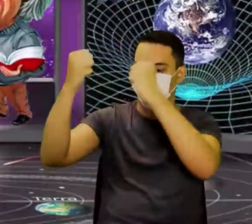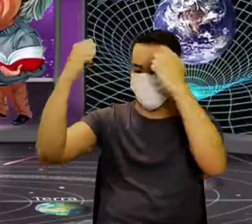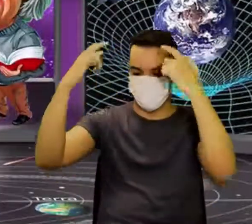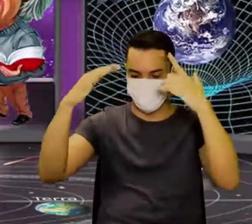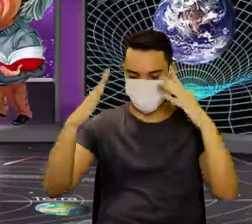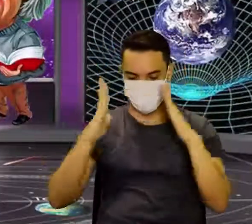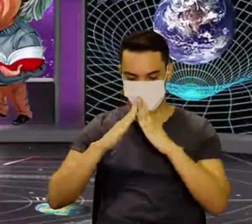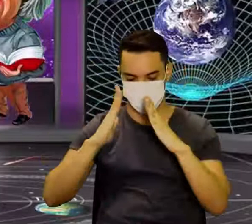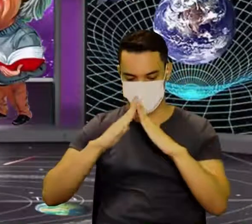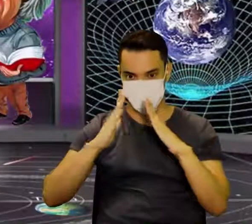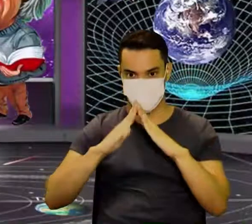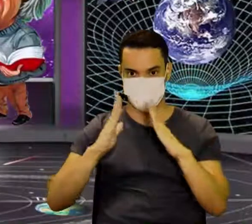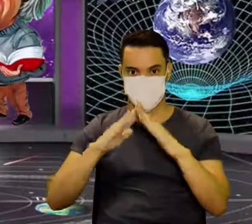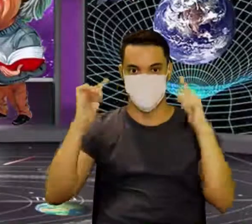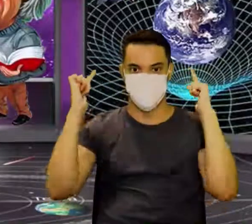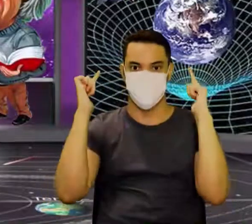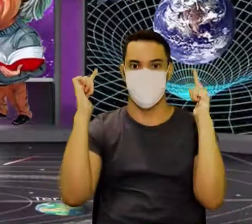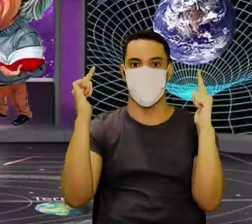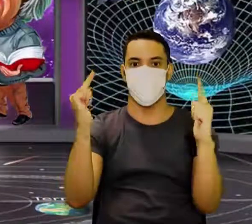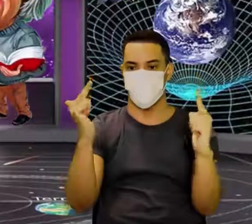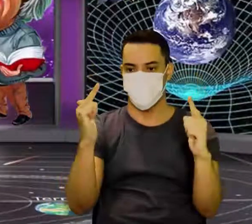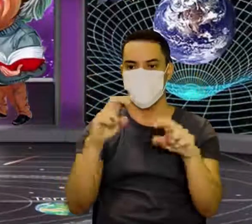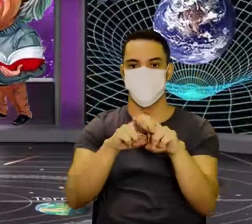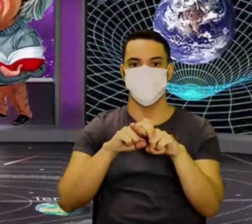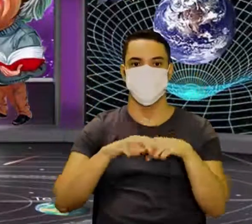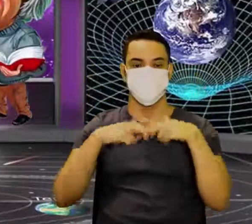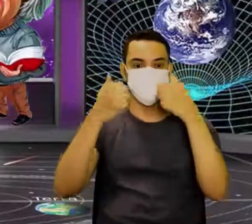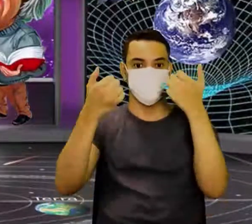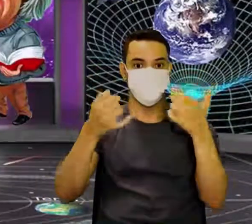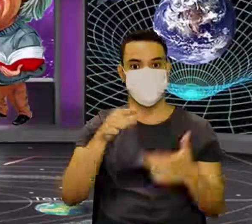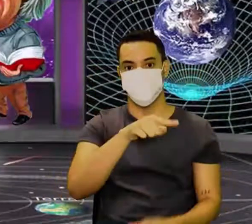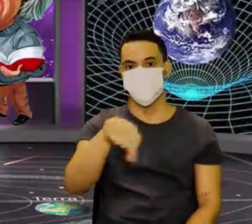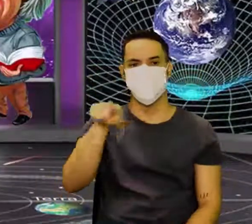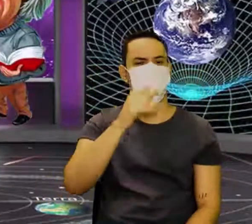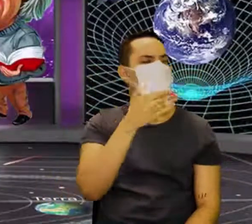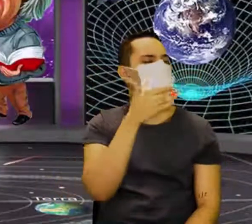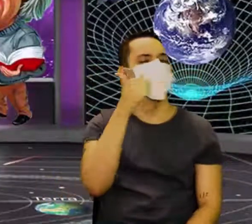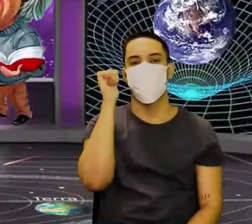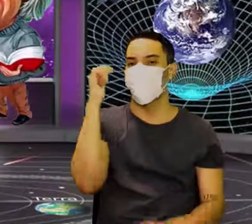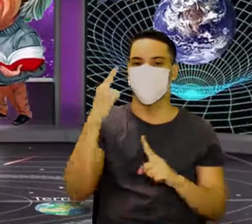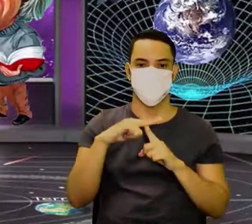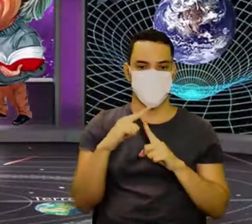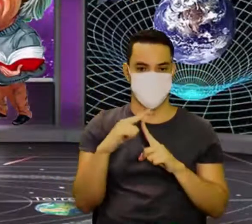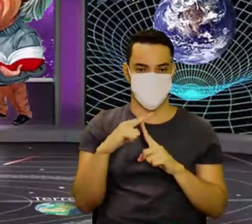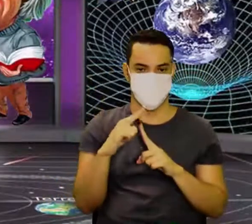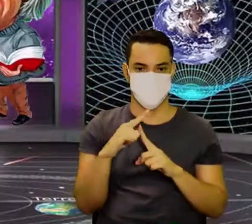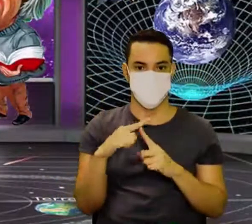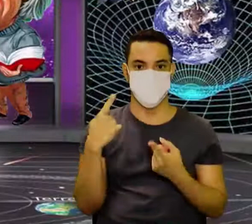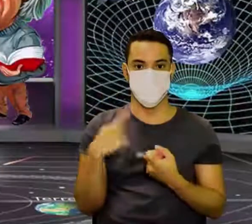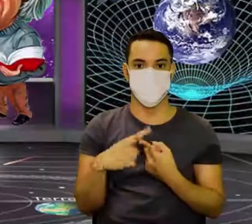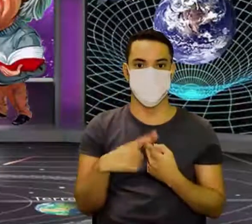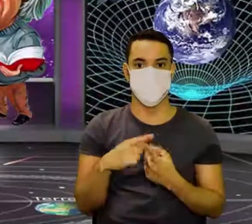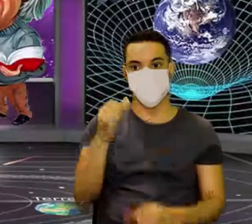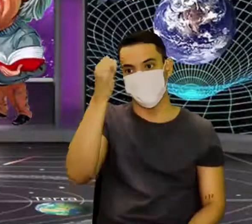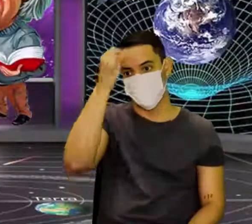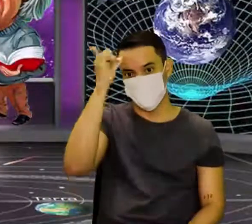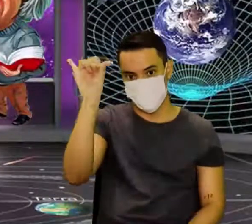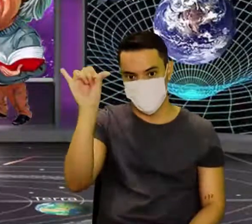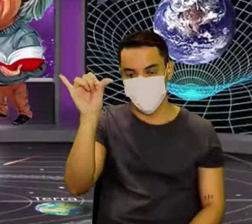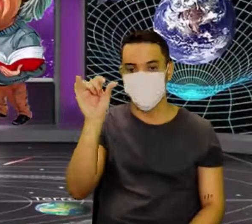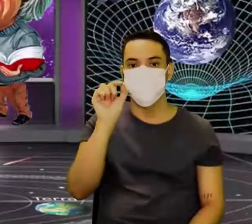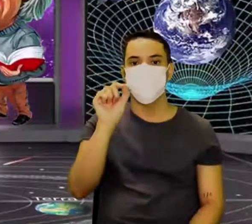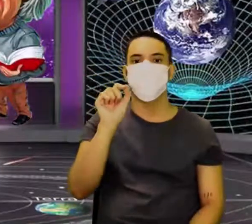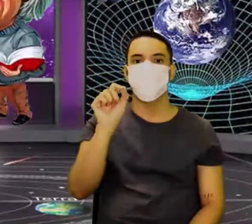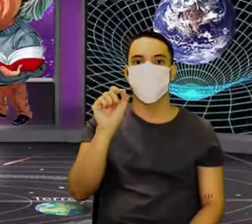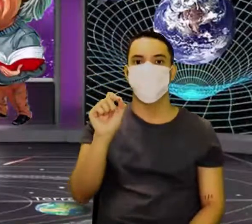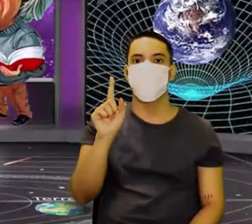energia elétrica, tá? E eu falo para vocês que é um dos melhores tipos de energia em questão de poluição e também